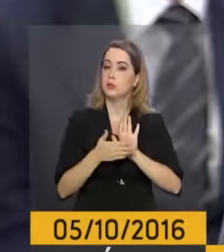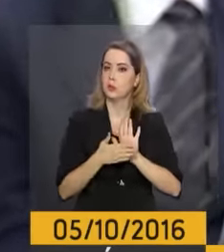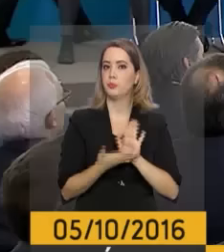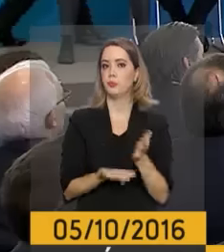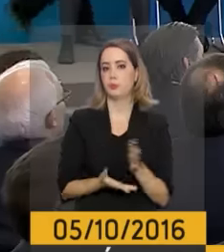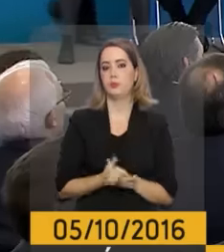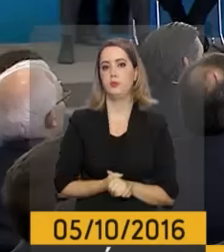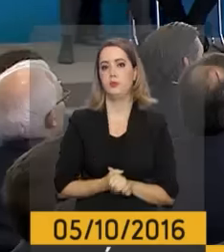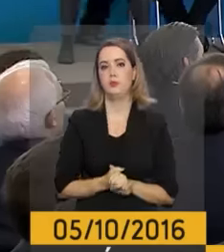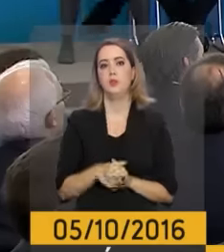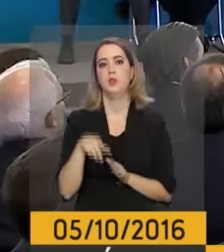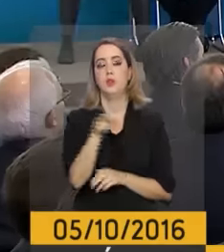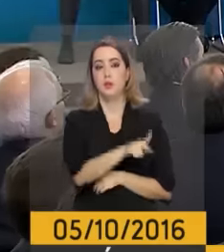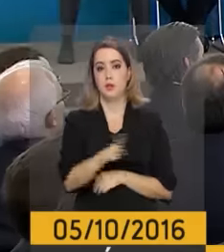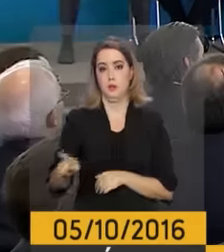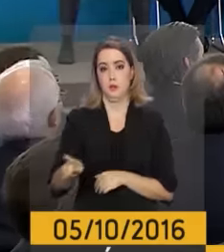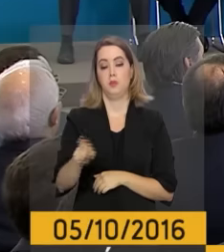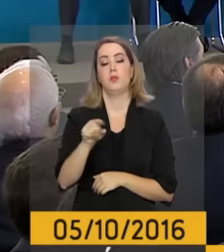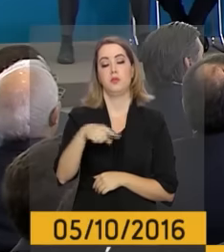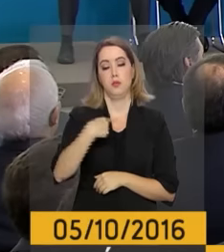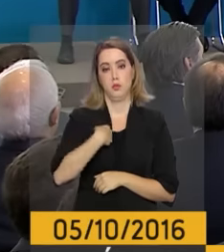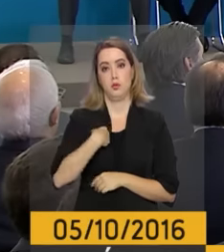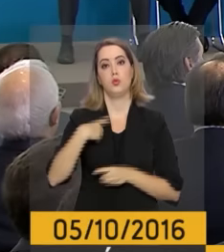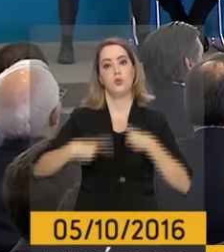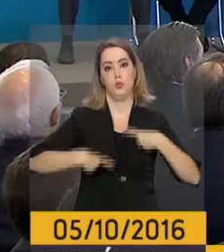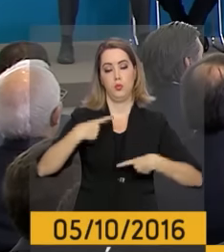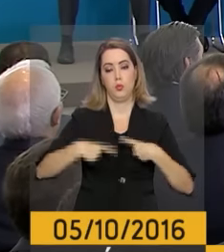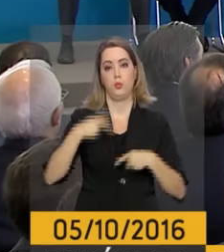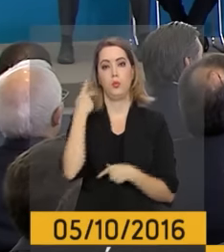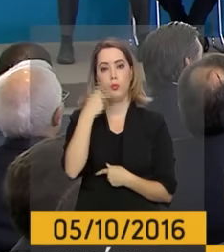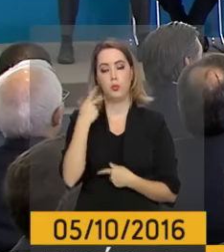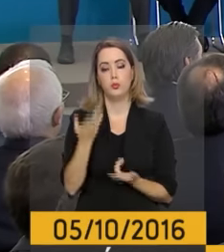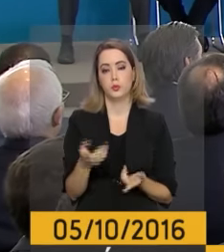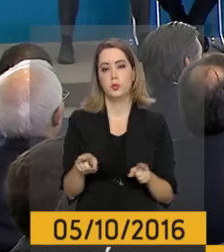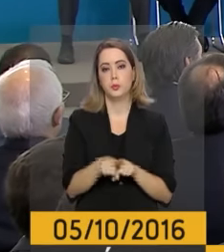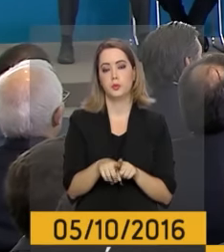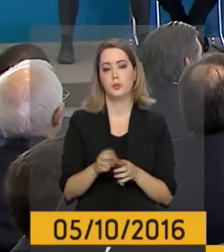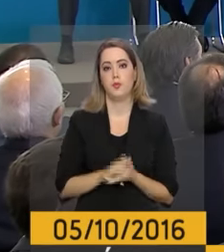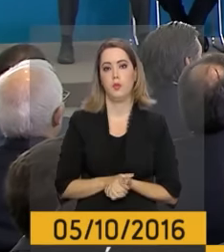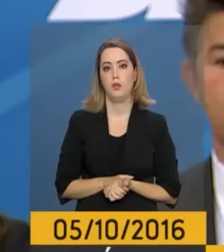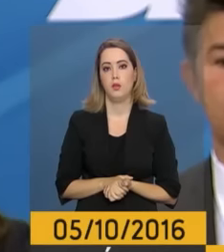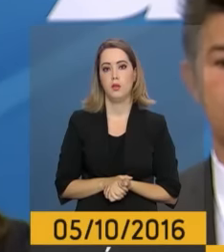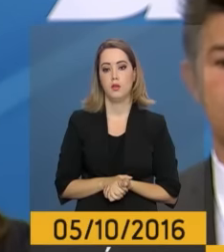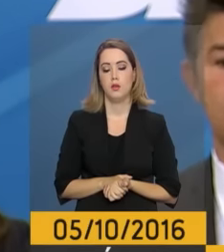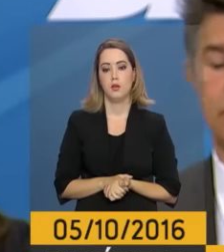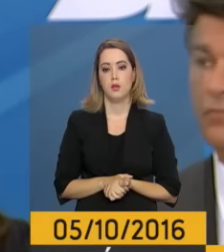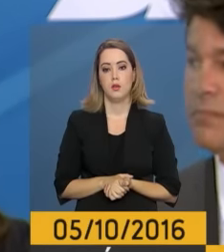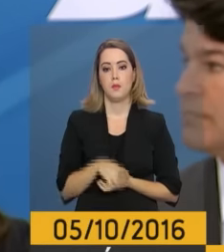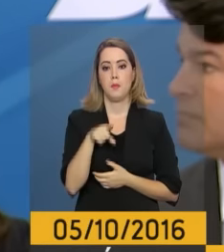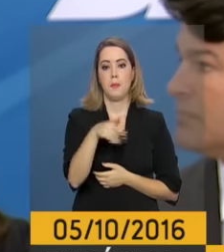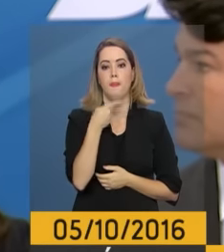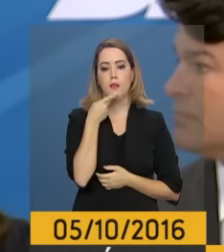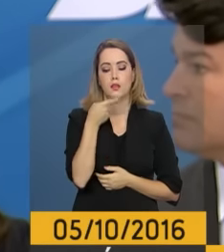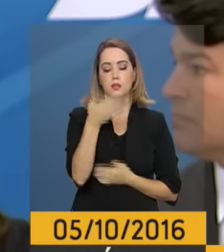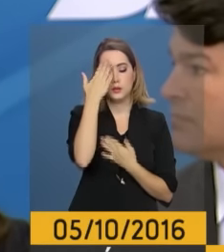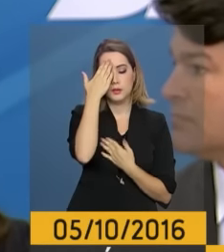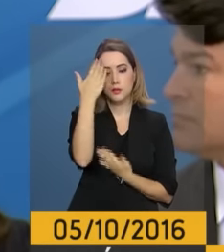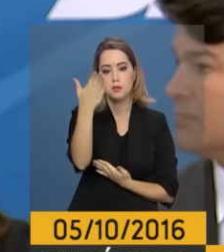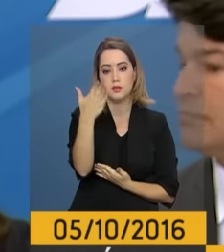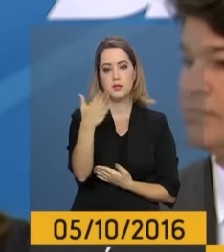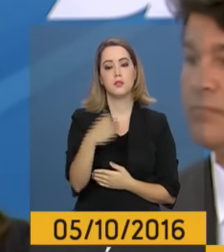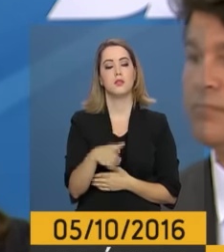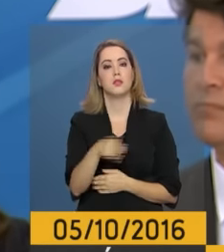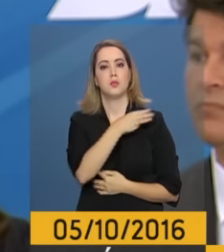programa, que é presidente do meu partido também. Quero agradecer aos colegas ministros, Eliseu Padilha,